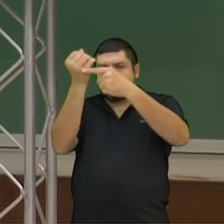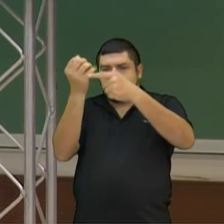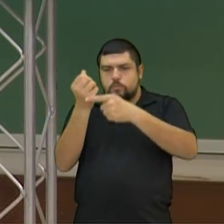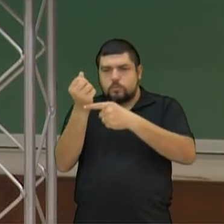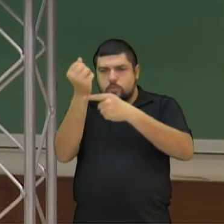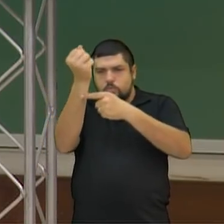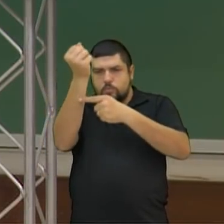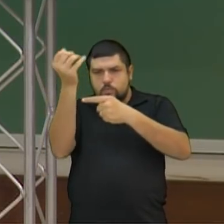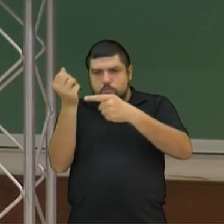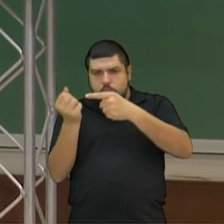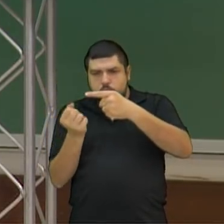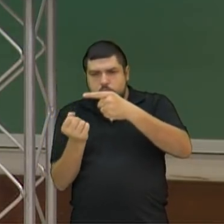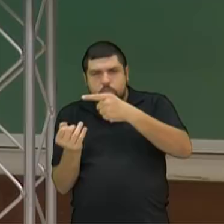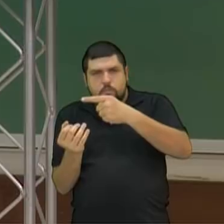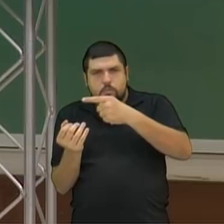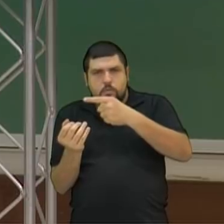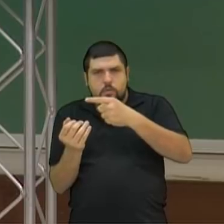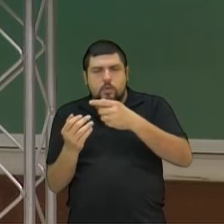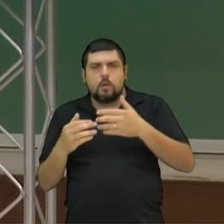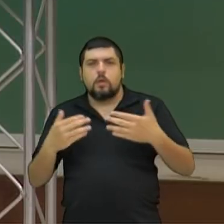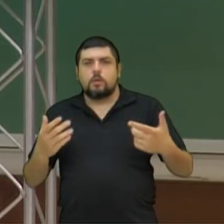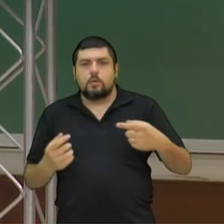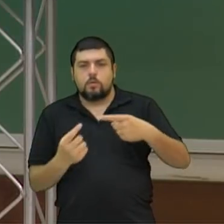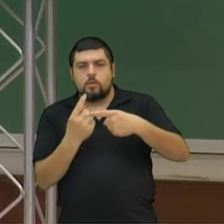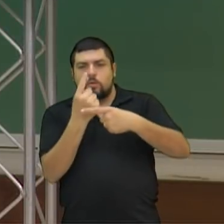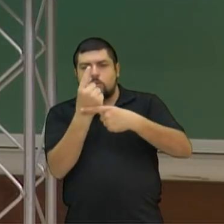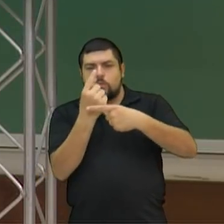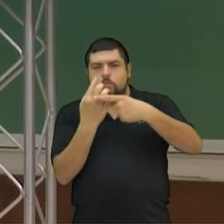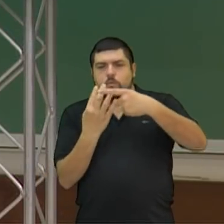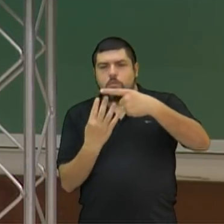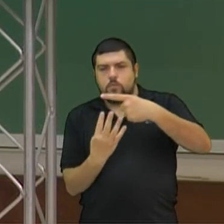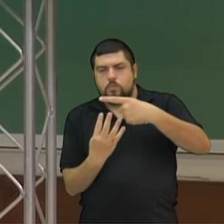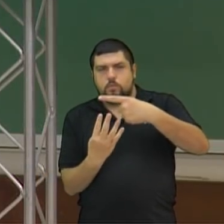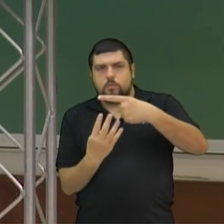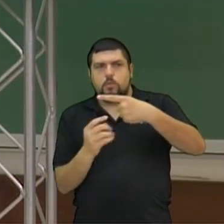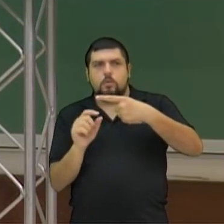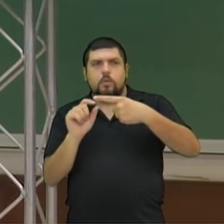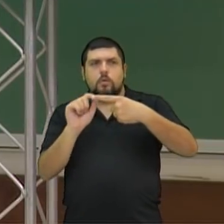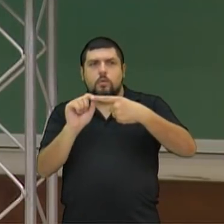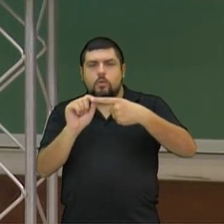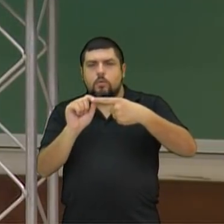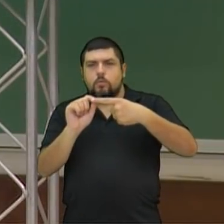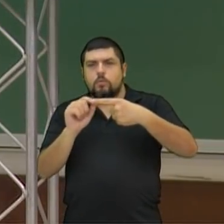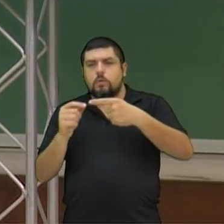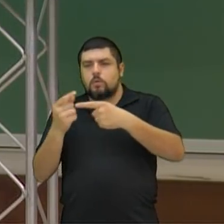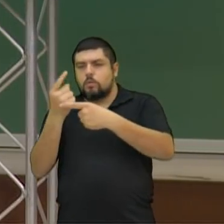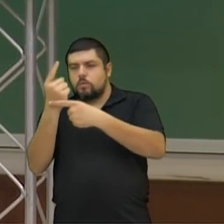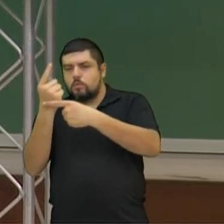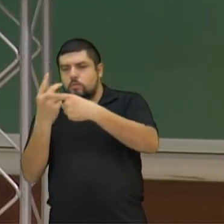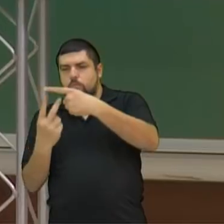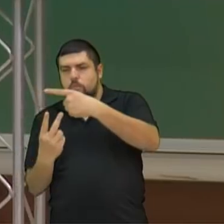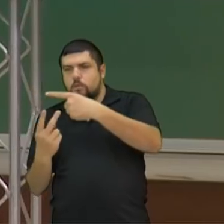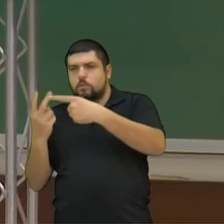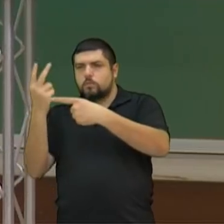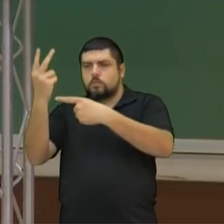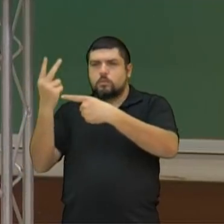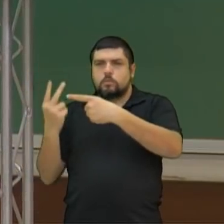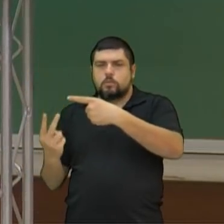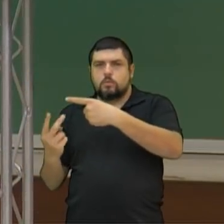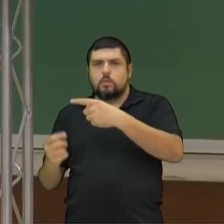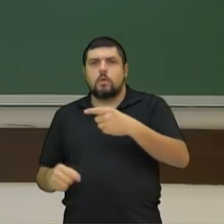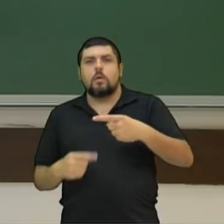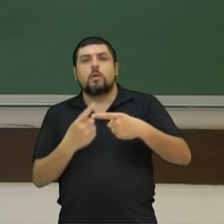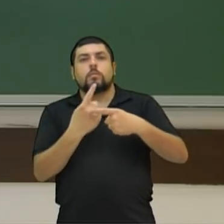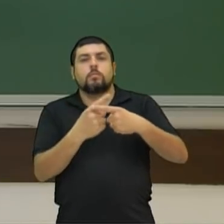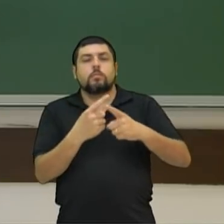embaixo, tá? Então, 1/4, por exemplo, é a mesma coisa que 1 meio ao quadrado. Por quê? 1 ao quadrado é